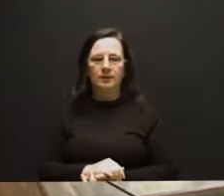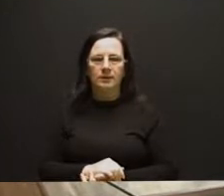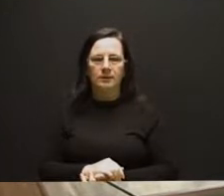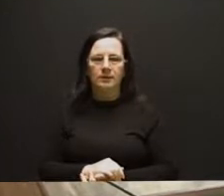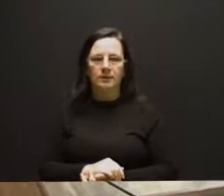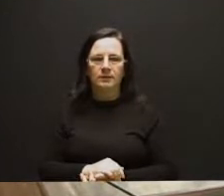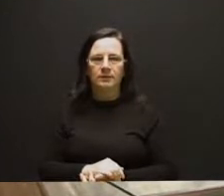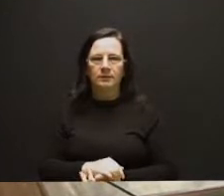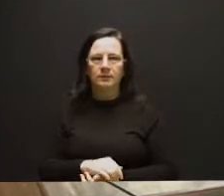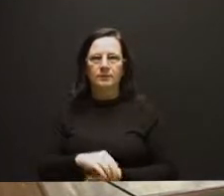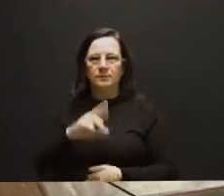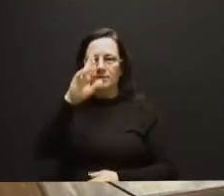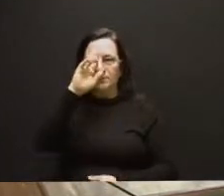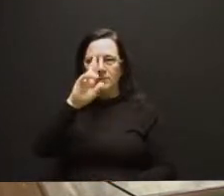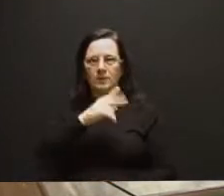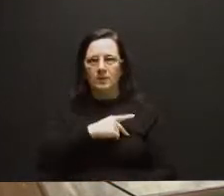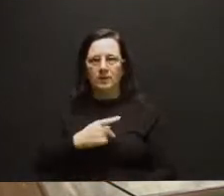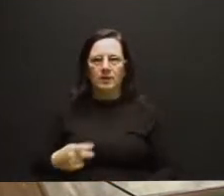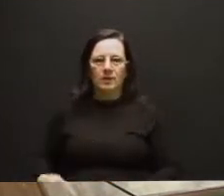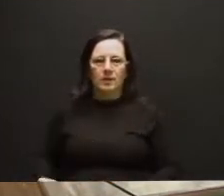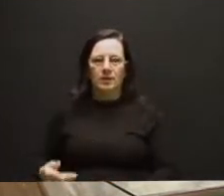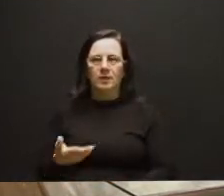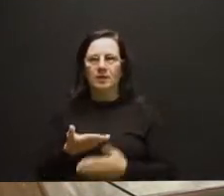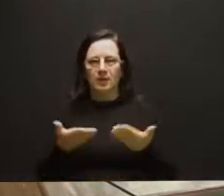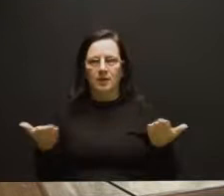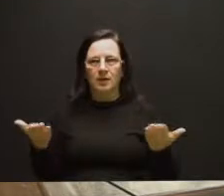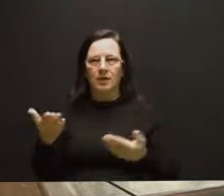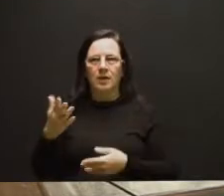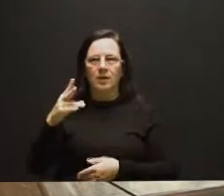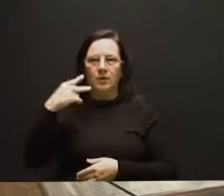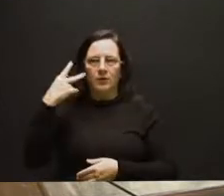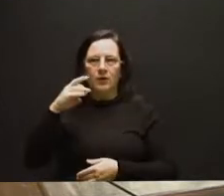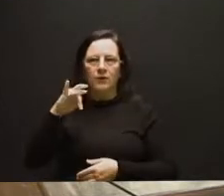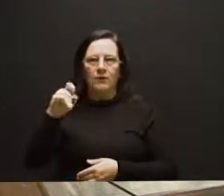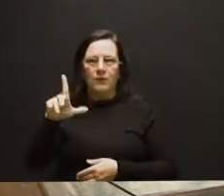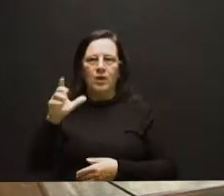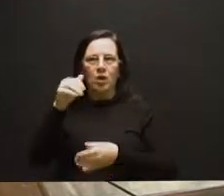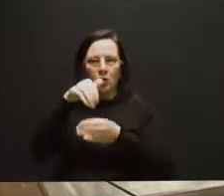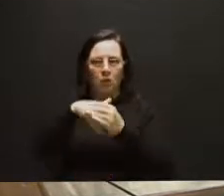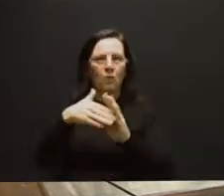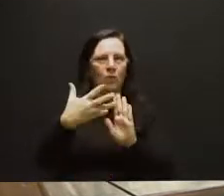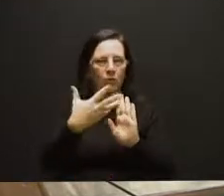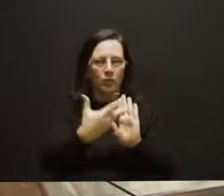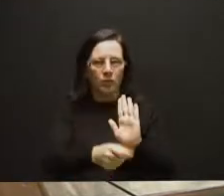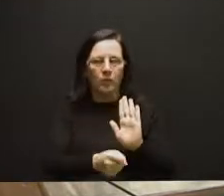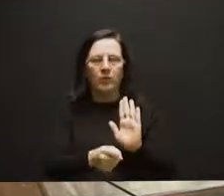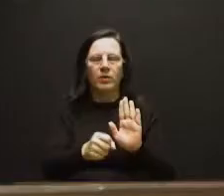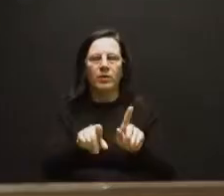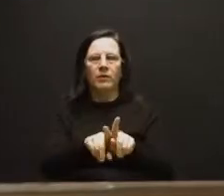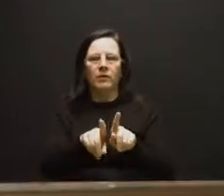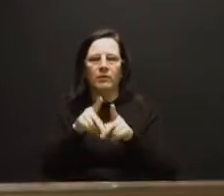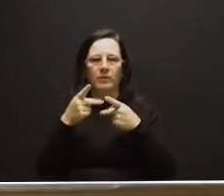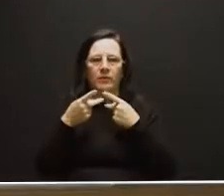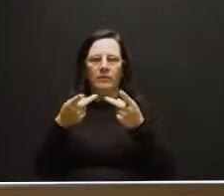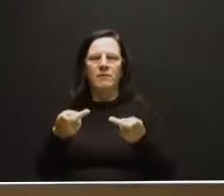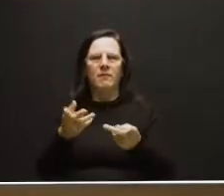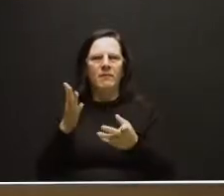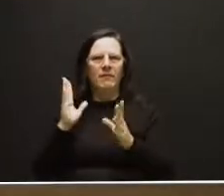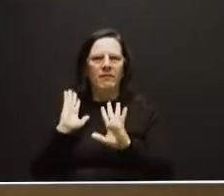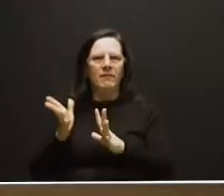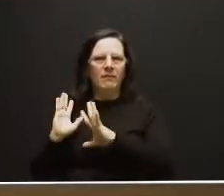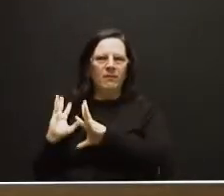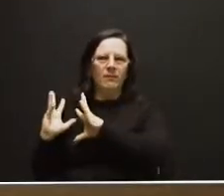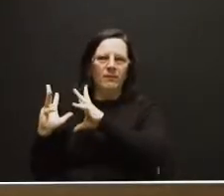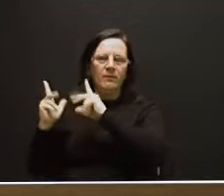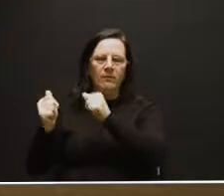senhor presidente senhores vereadores vereador rafael voto favorável à vossa propositura e dizer que já se passaram